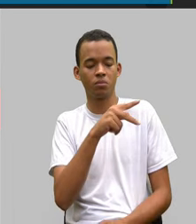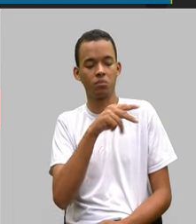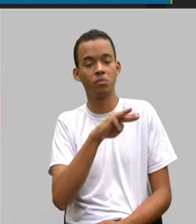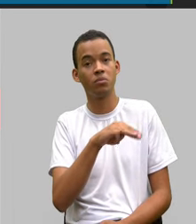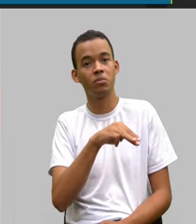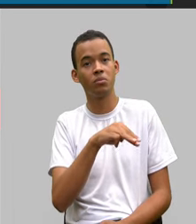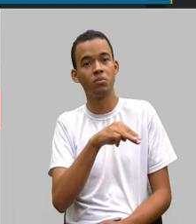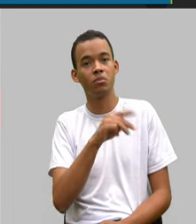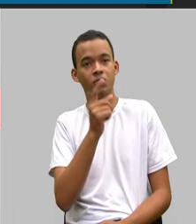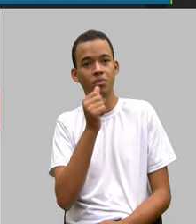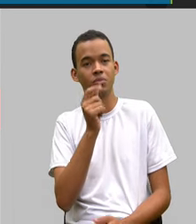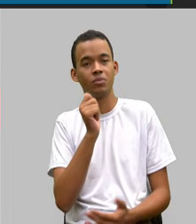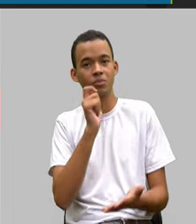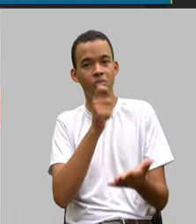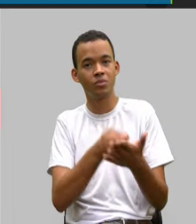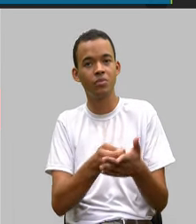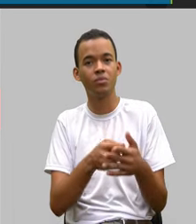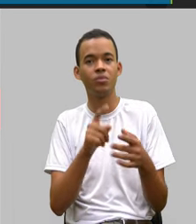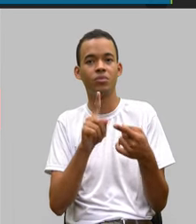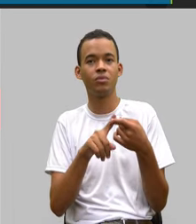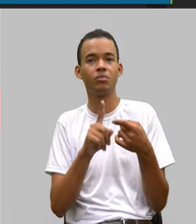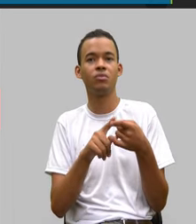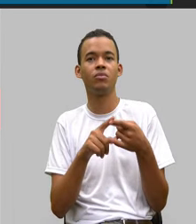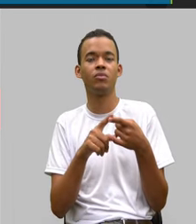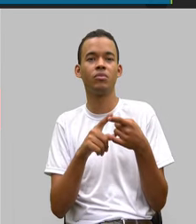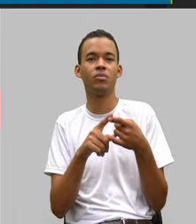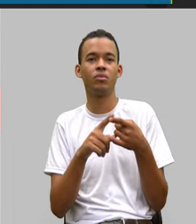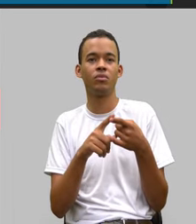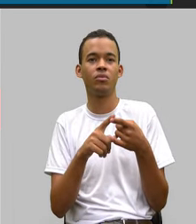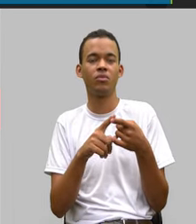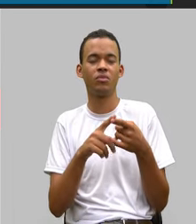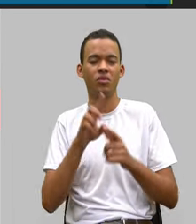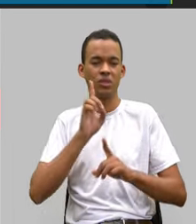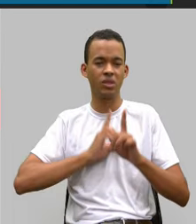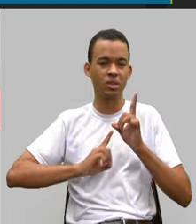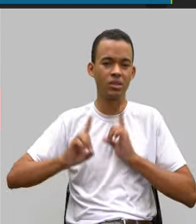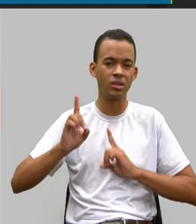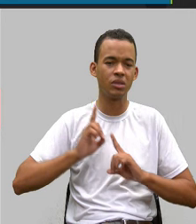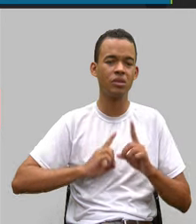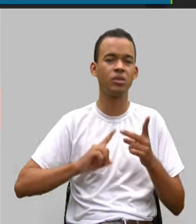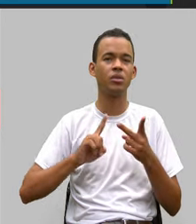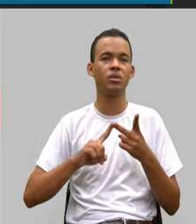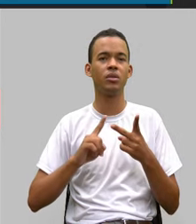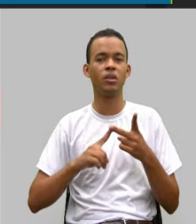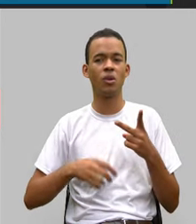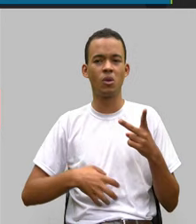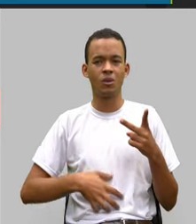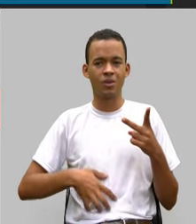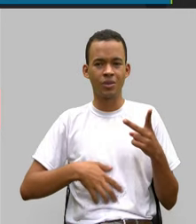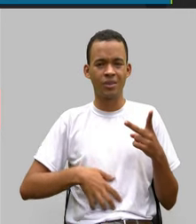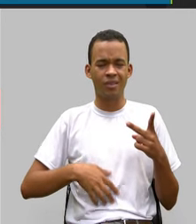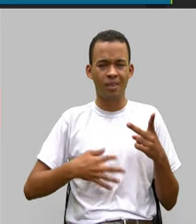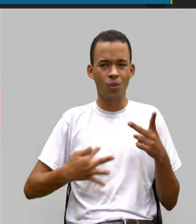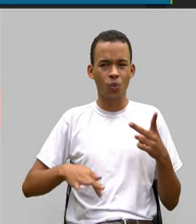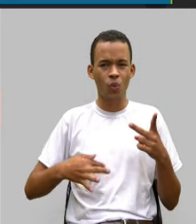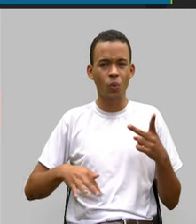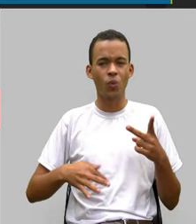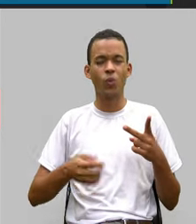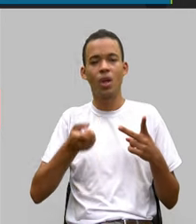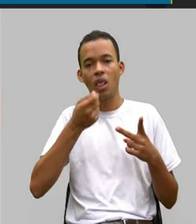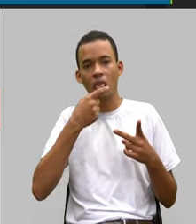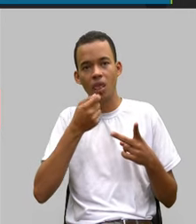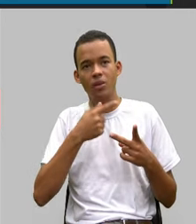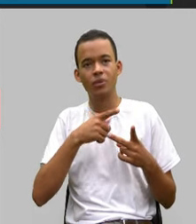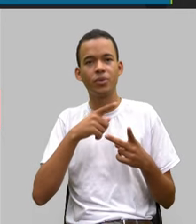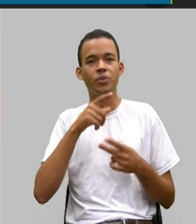eh antidepressivo eh remédio para dor para cólica soma o custo disso tudo para tudo quanto é mulher que